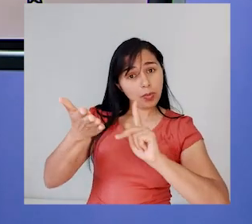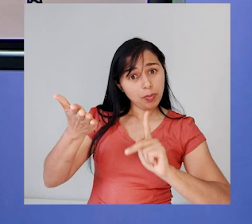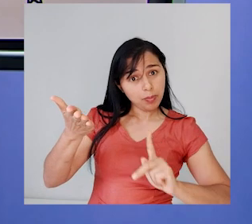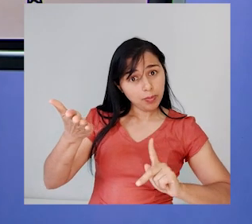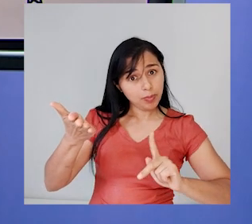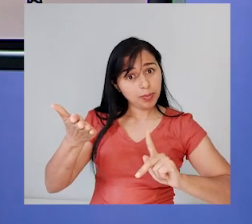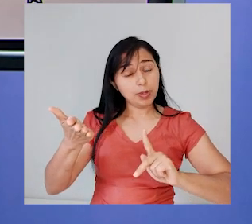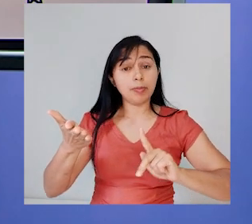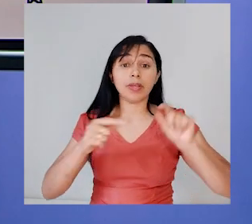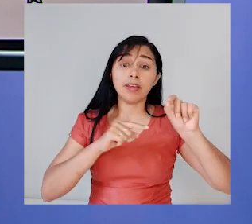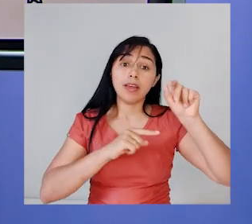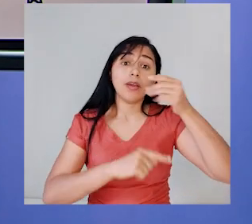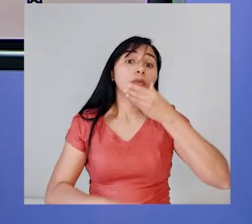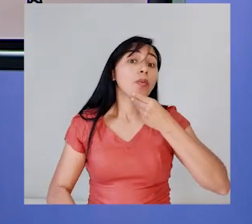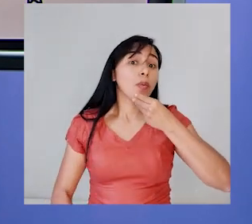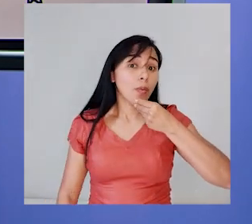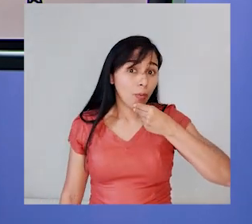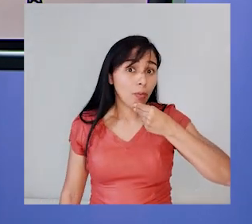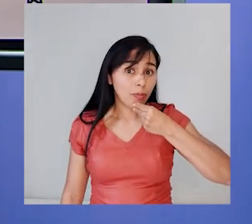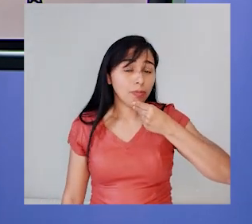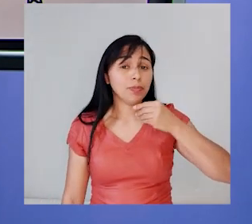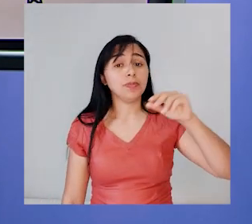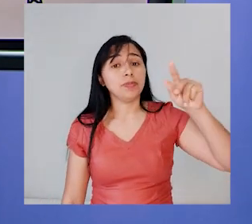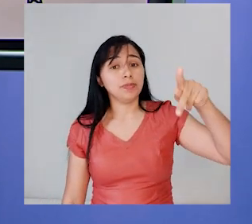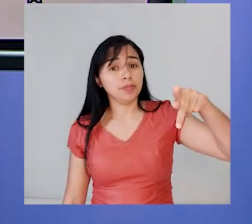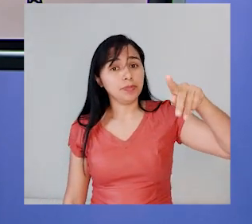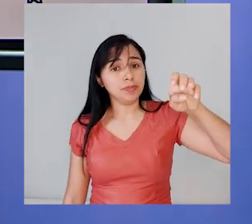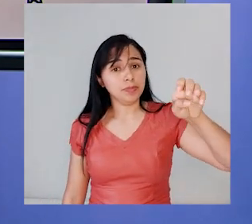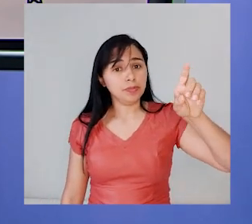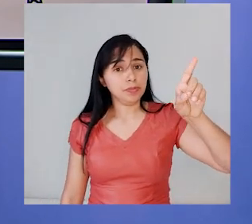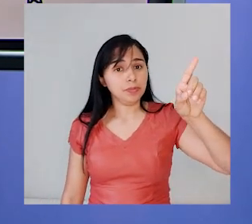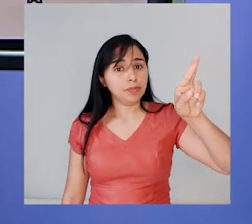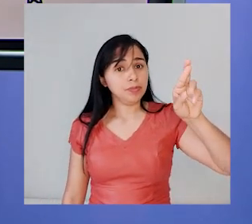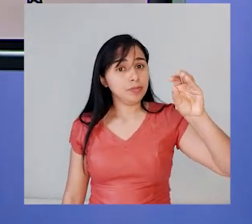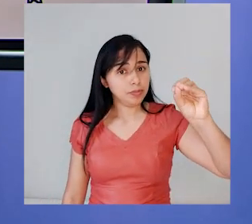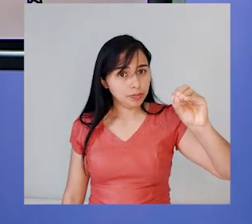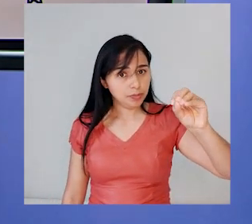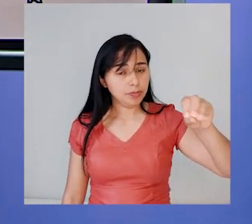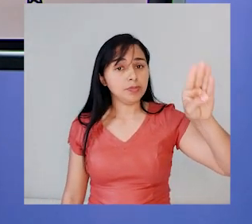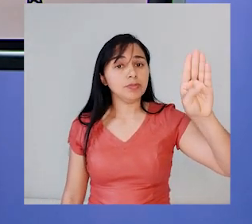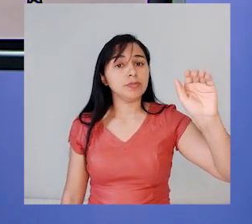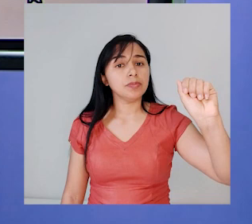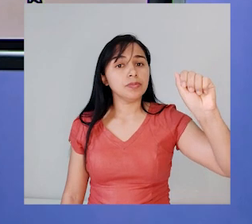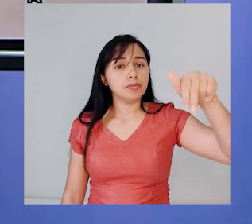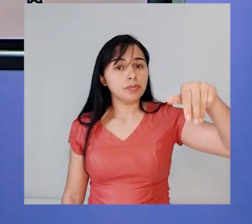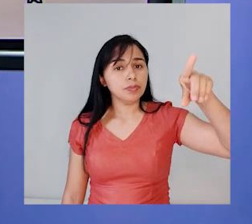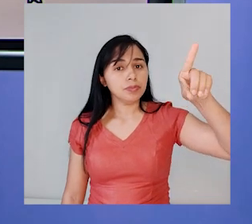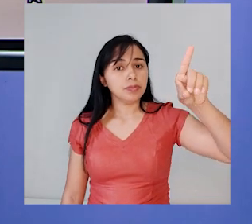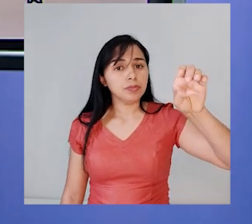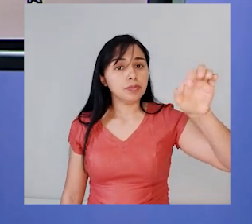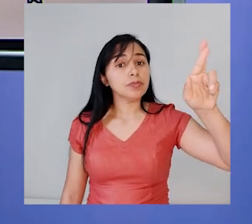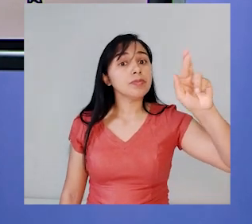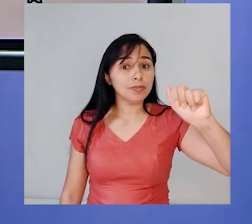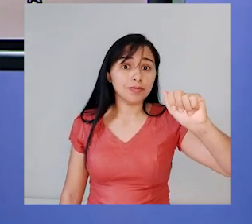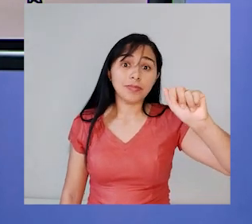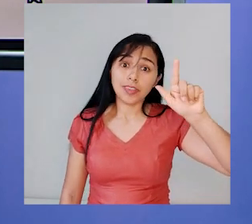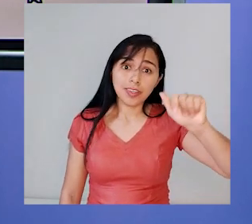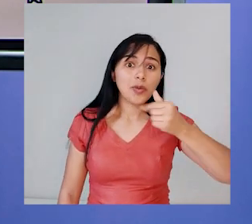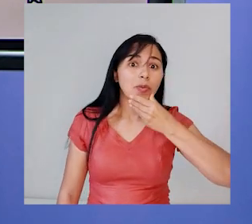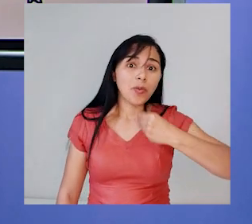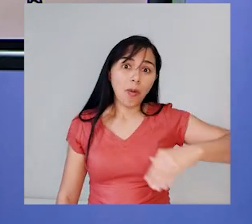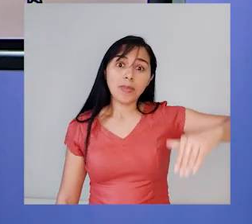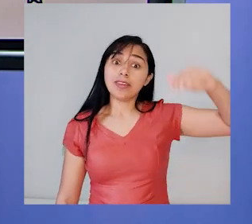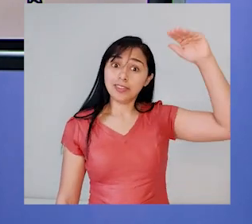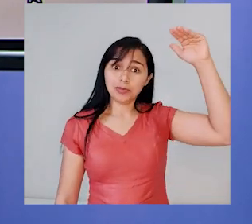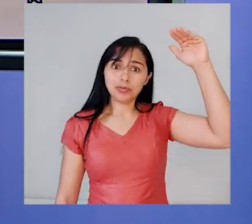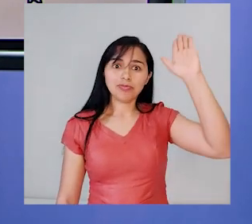Pedro Bandeira. Esse poema Identidade foi escrito por ele, que já é um homem adulto, mas o eu lírico, o eu poético deste